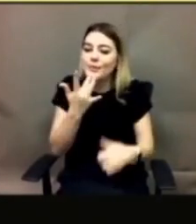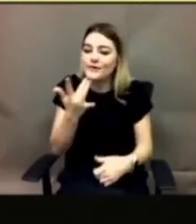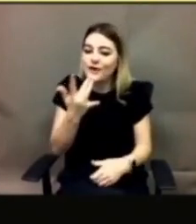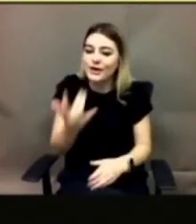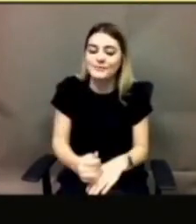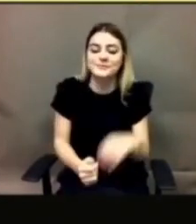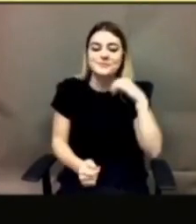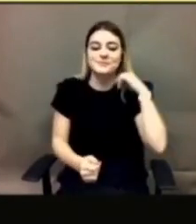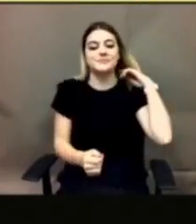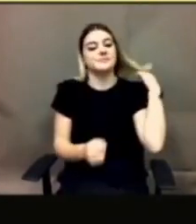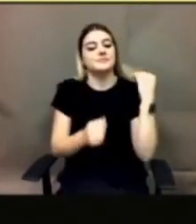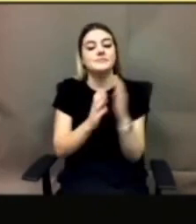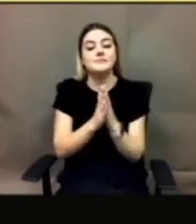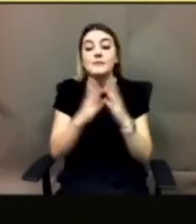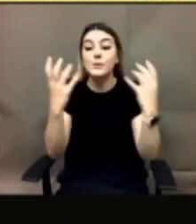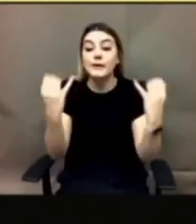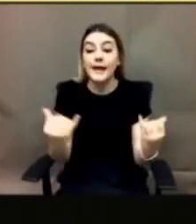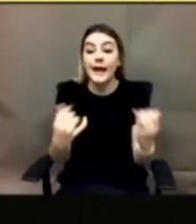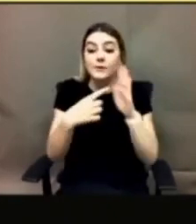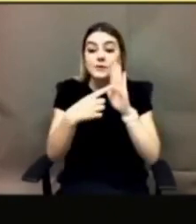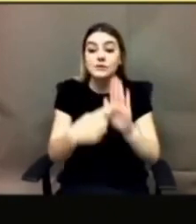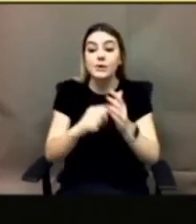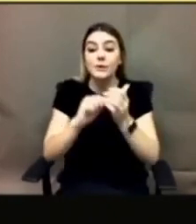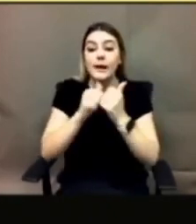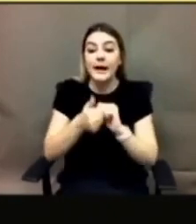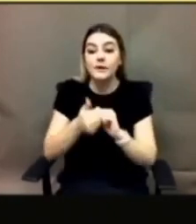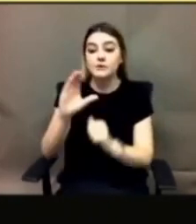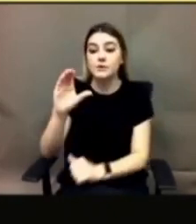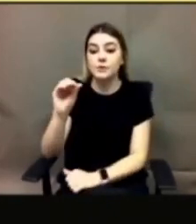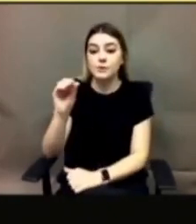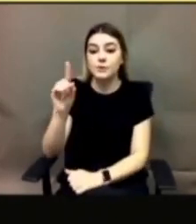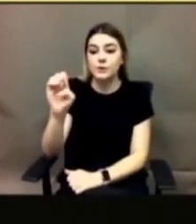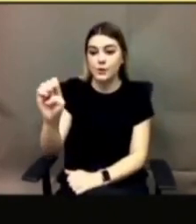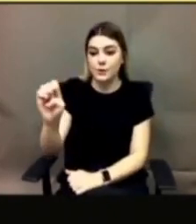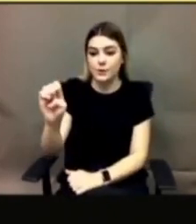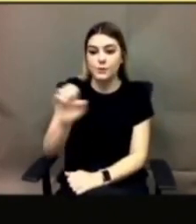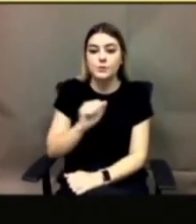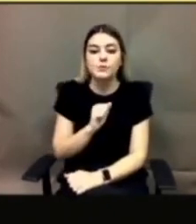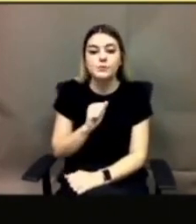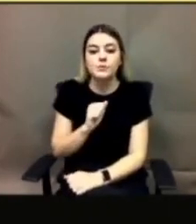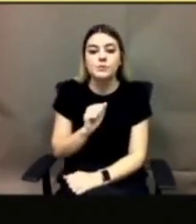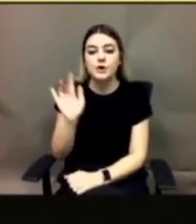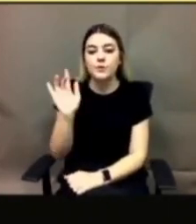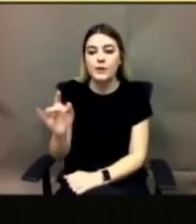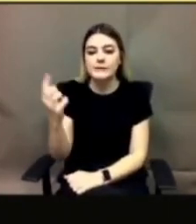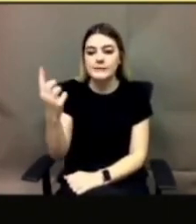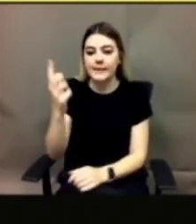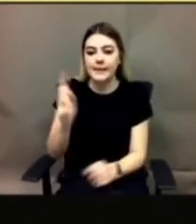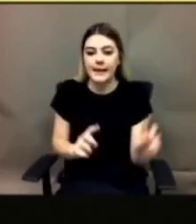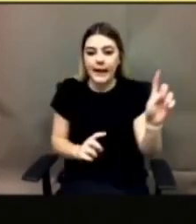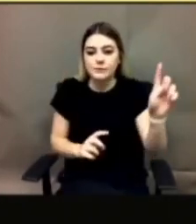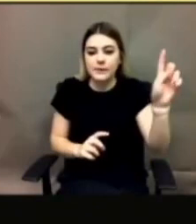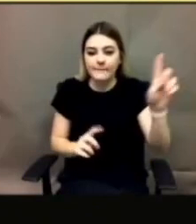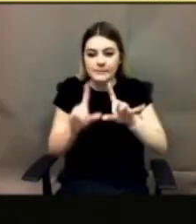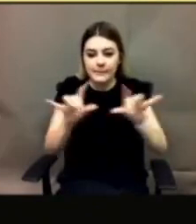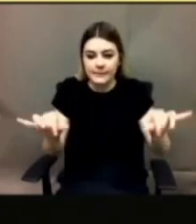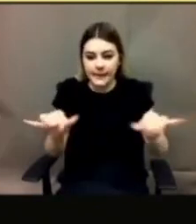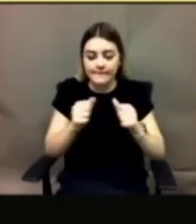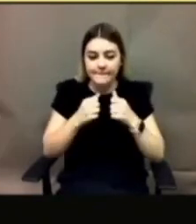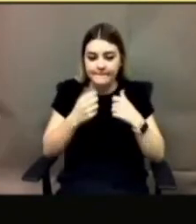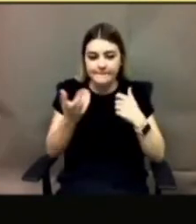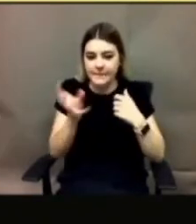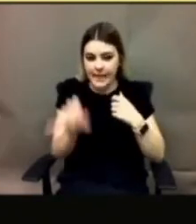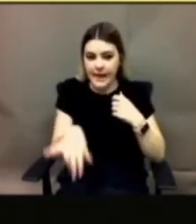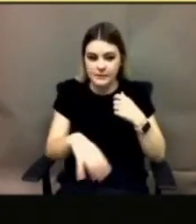Então vamos mostrar agora como é que a gente vai codificar isso. Então com esse app counter, esse contador aqui, como é a gente vai usar ele no